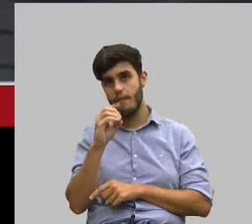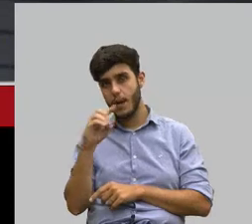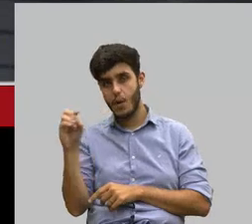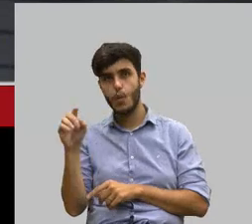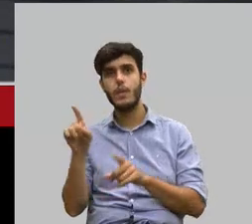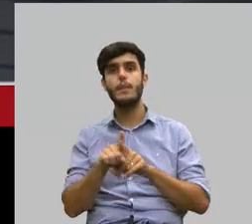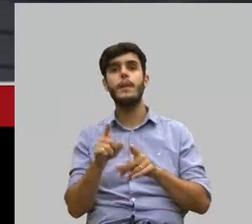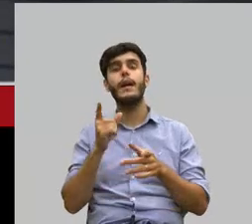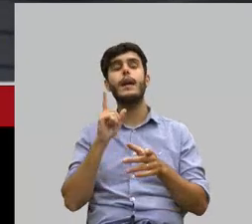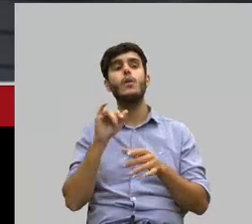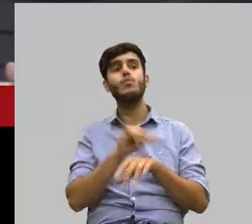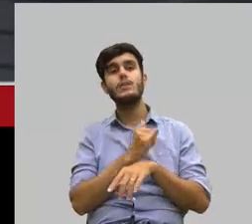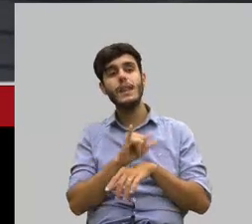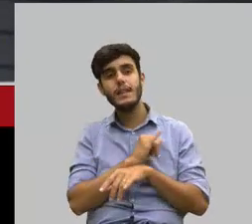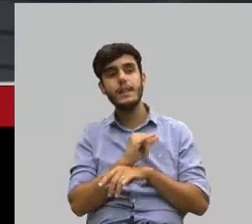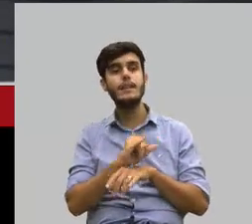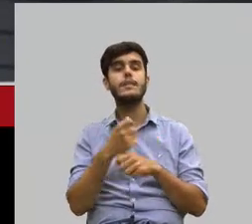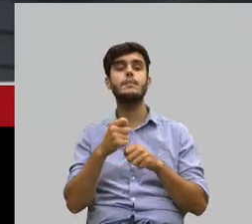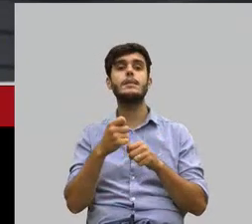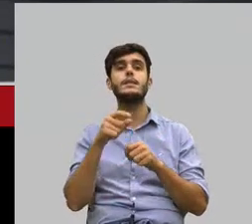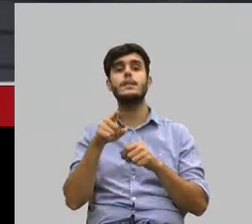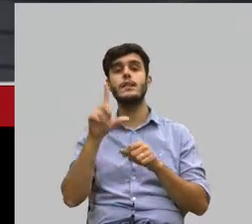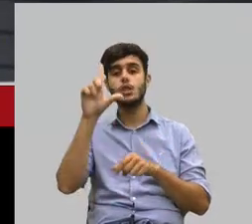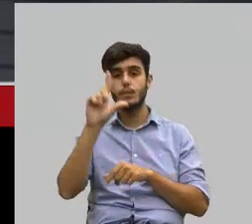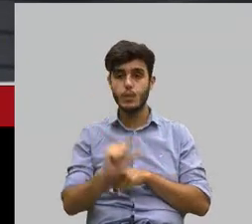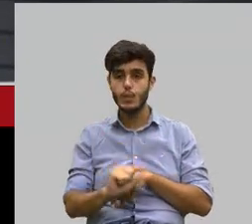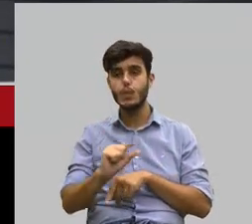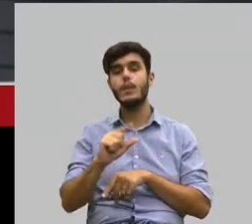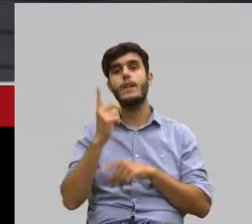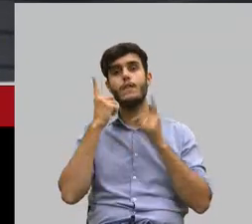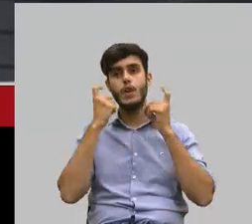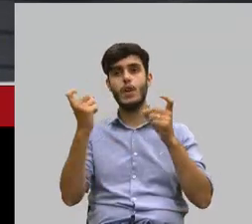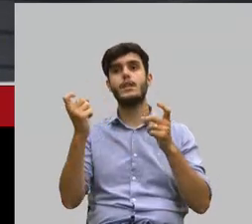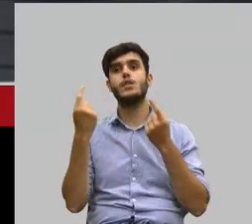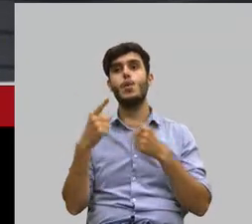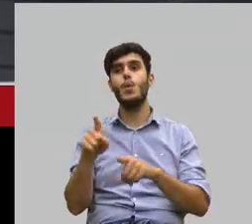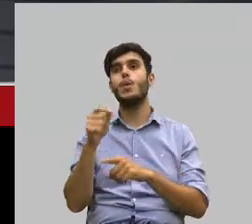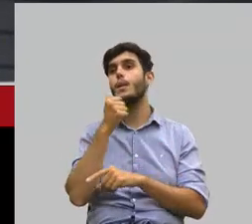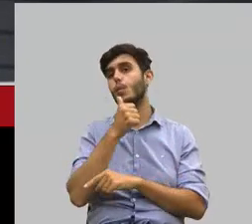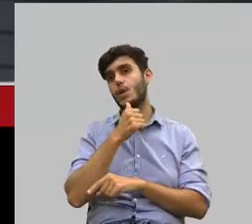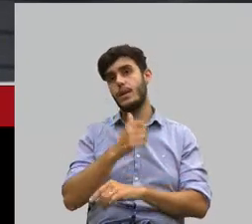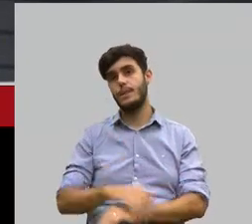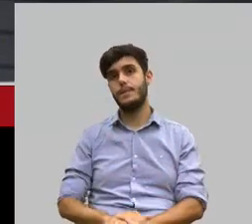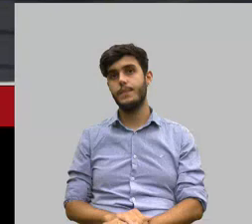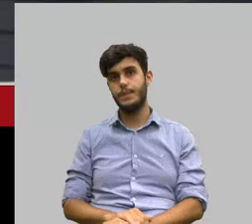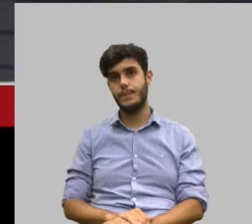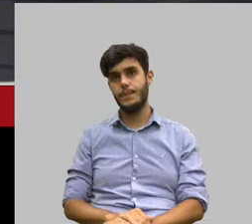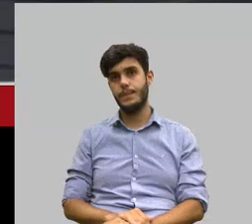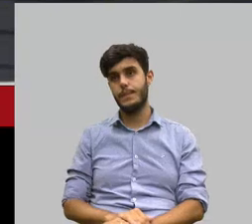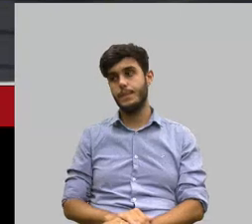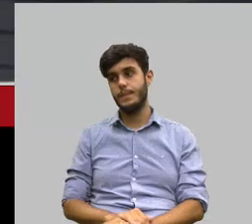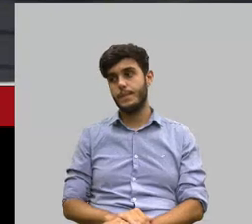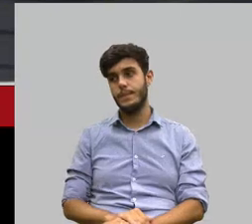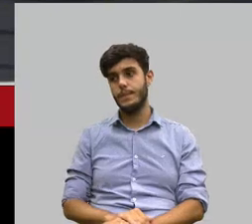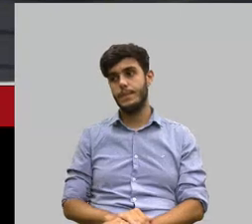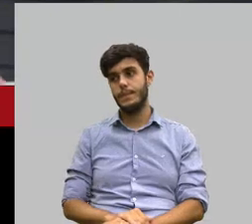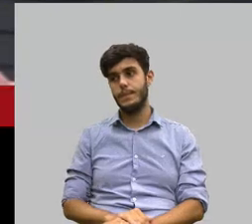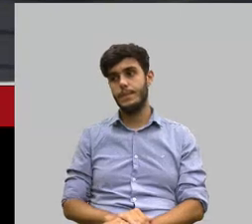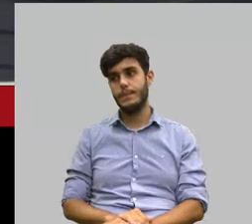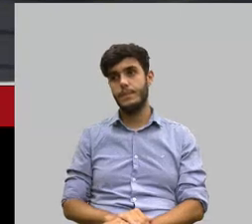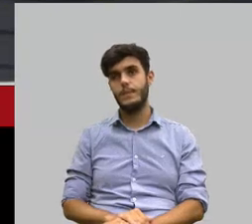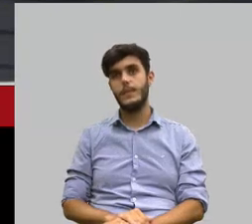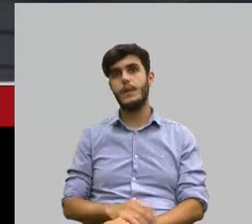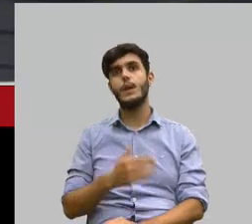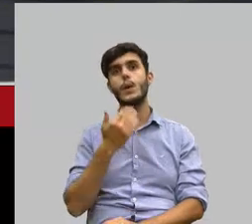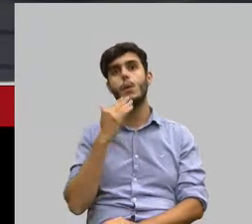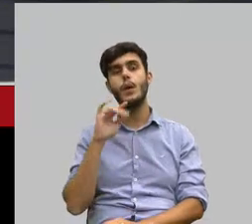buscar para reduzir a violência contra a mulher né então Eh Quais são os a vamos dizer os eixos Nos